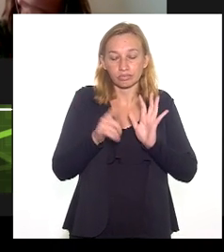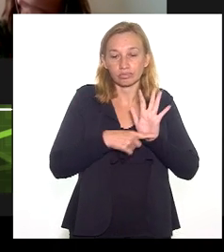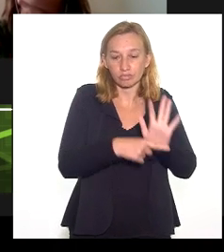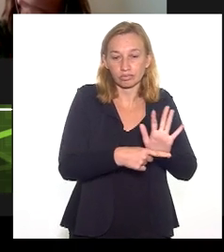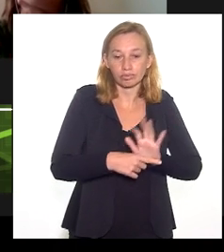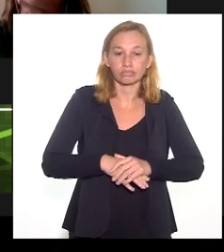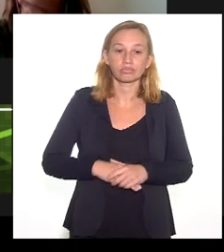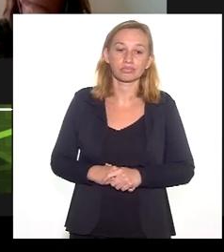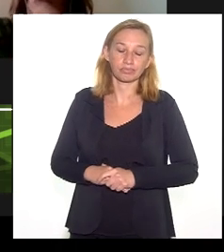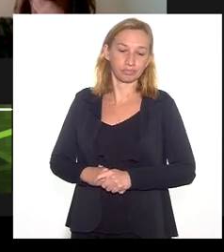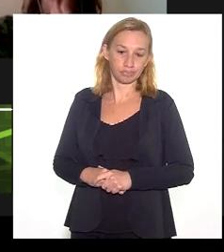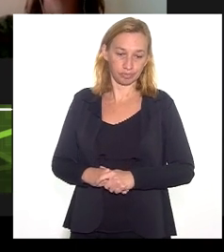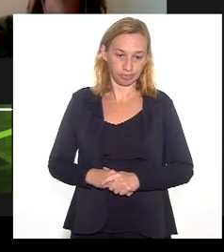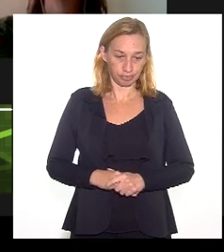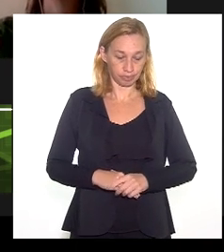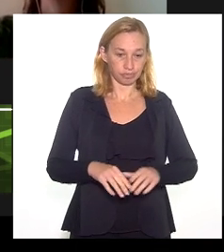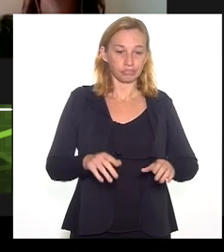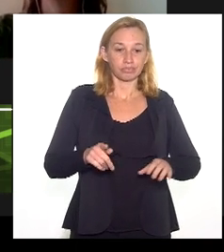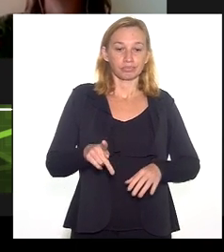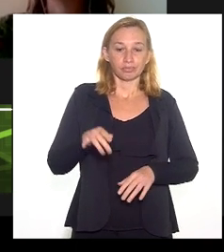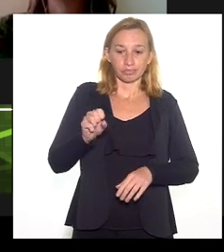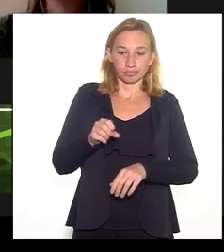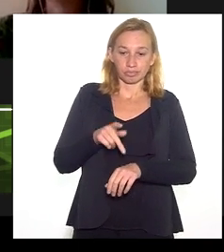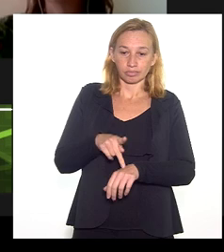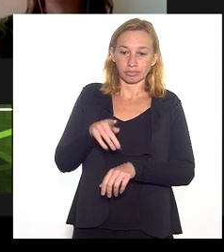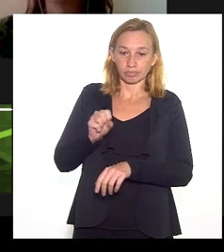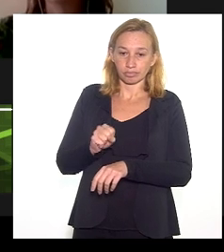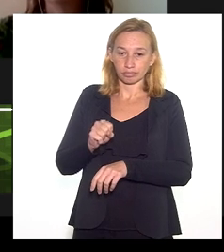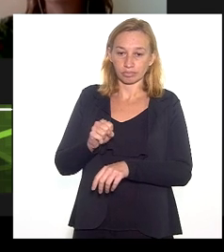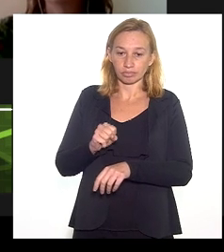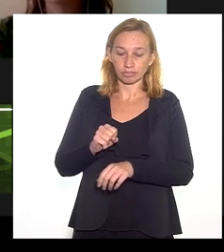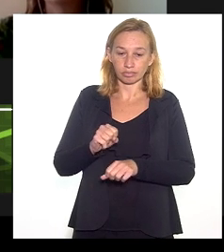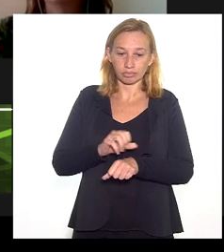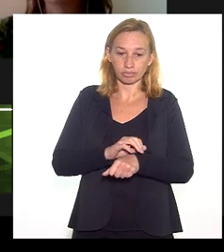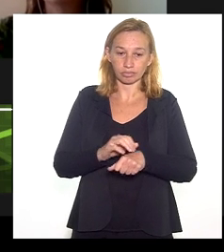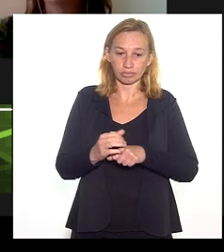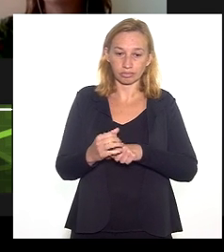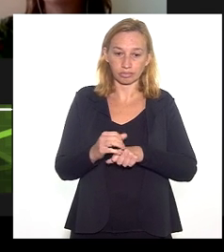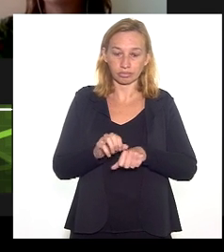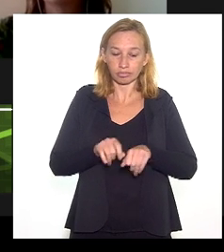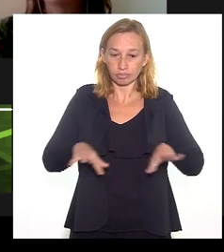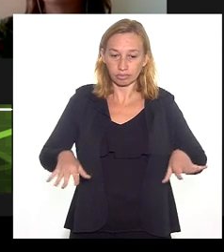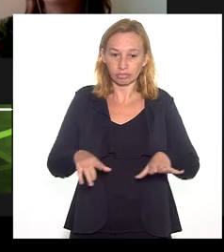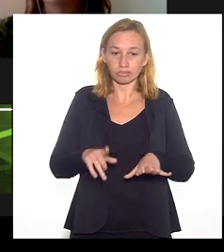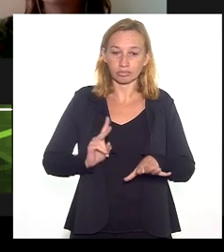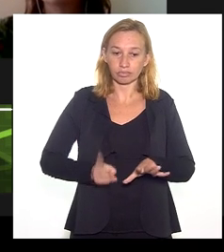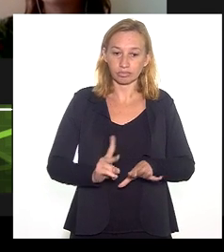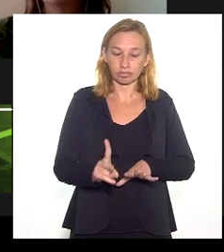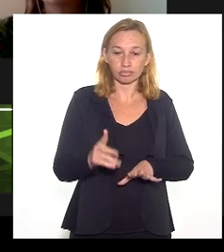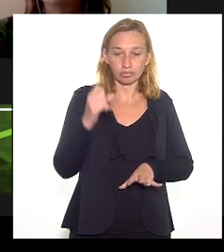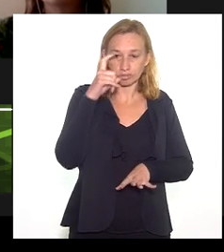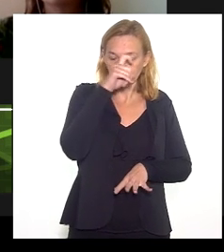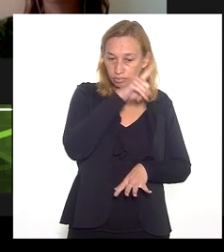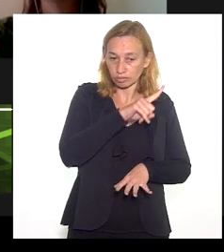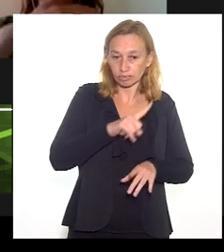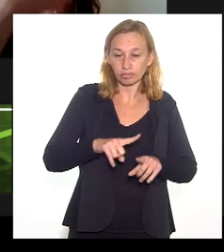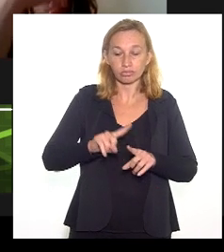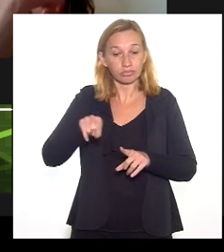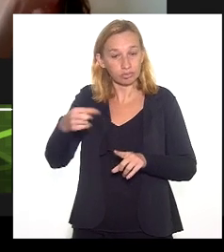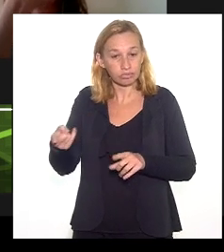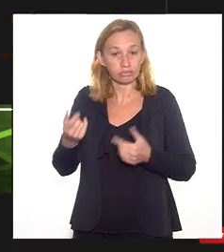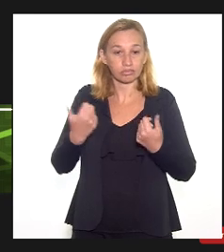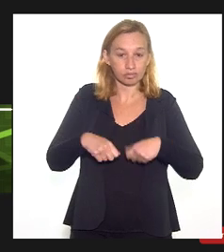o pós-pandemia vai continuar nos colocando algumas dificuldades e trazendo outras